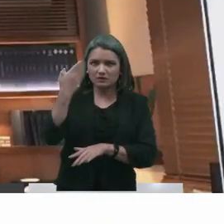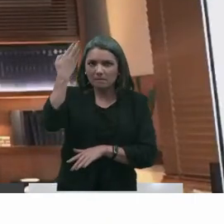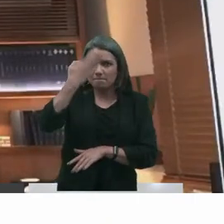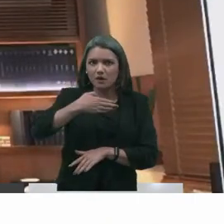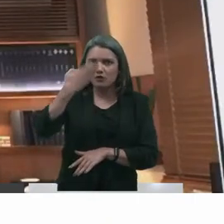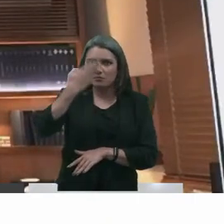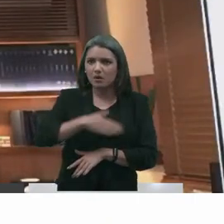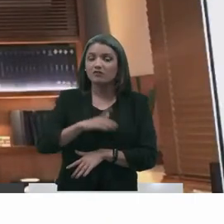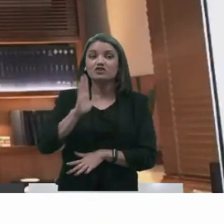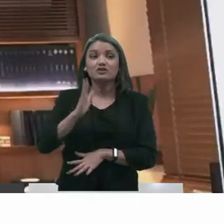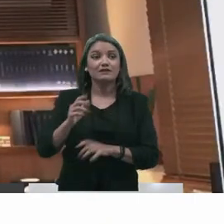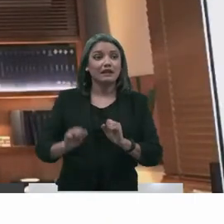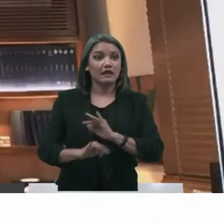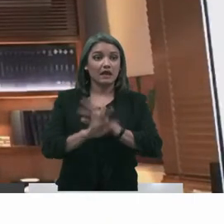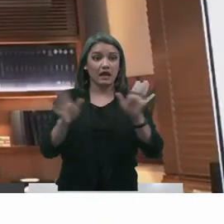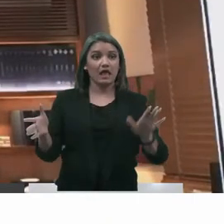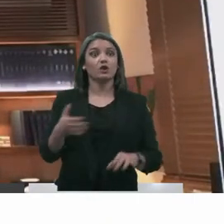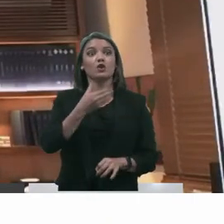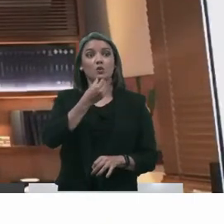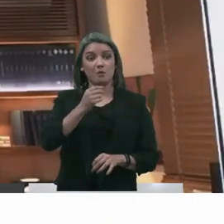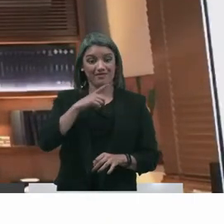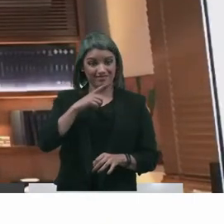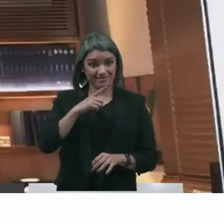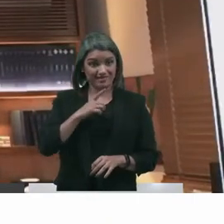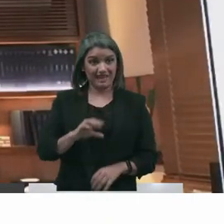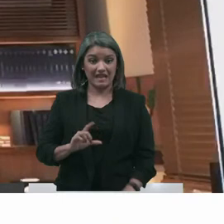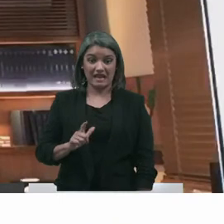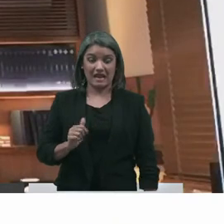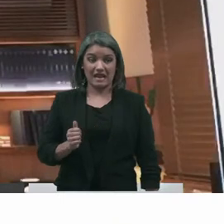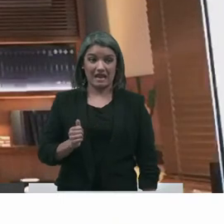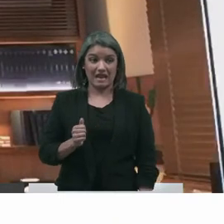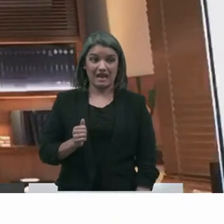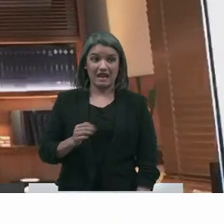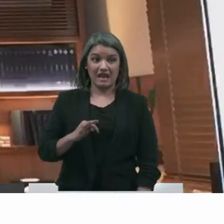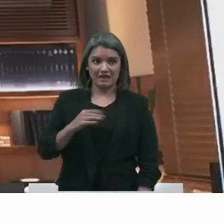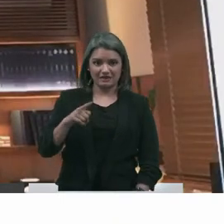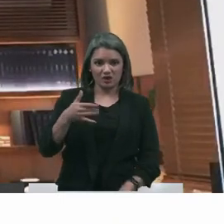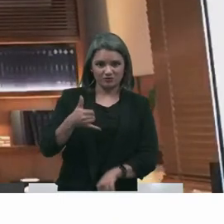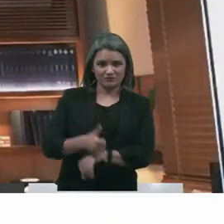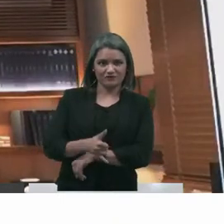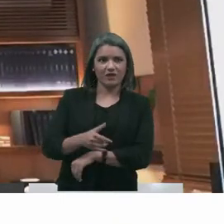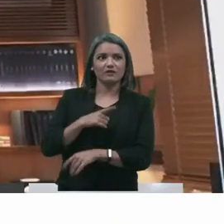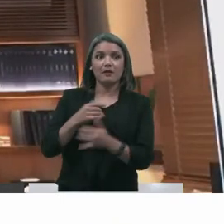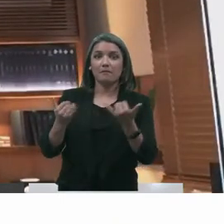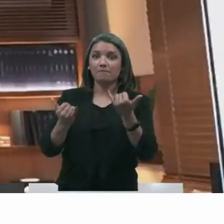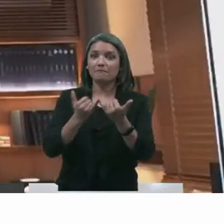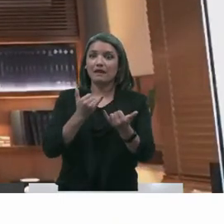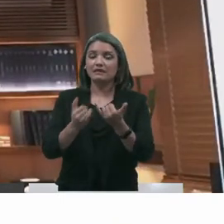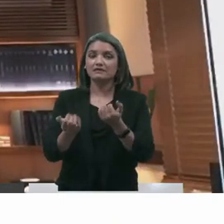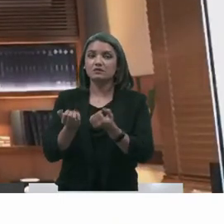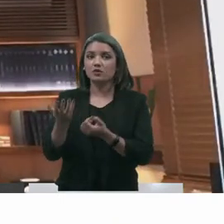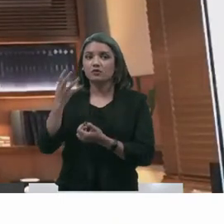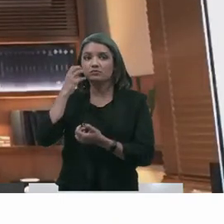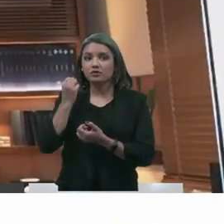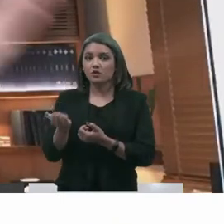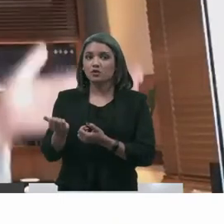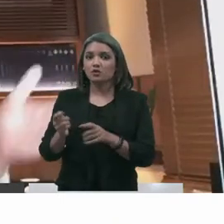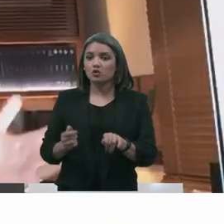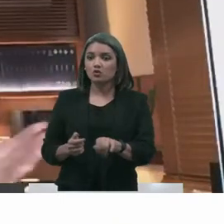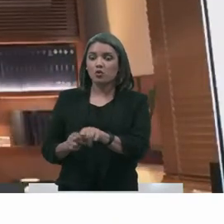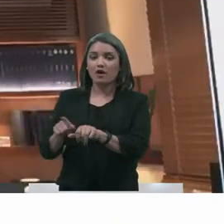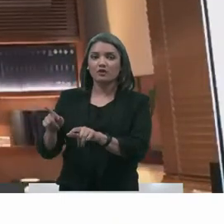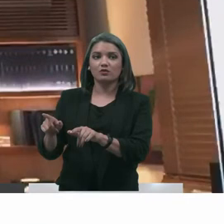o magistrado tinha uma estatueta de latão exatamente similar à que tinha sido doada ao fórum, porque